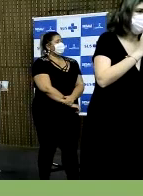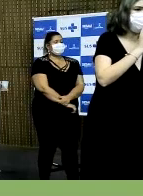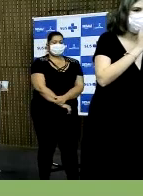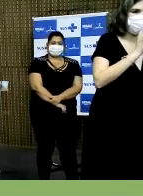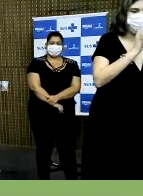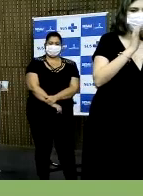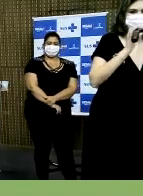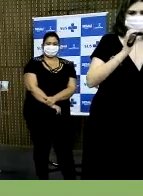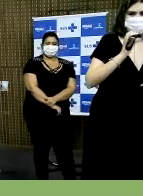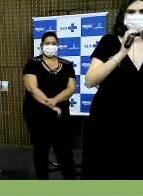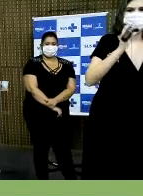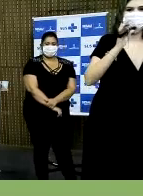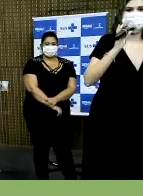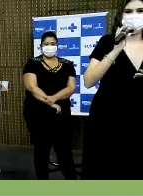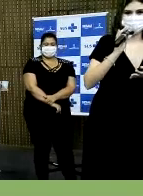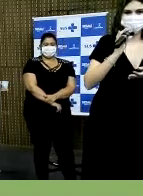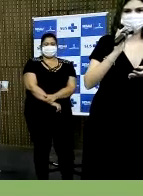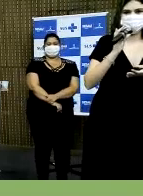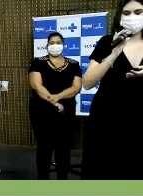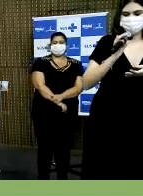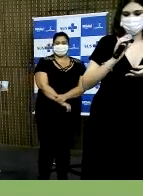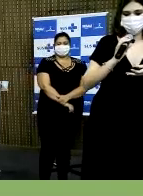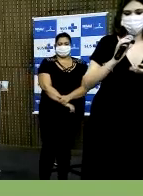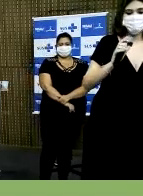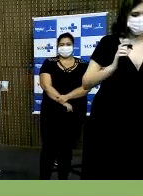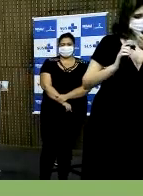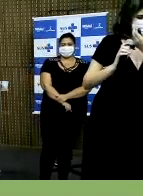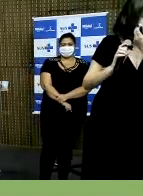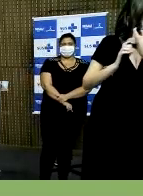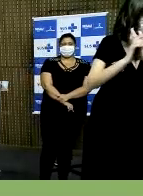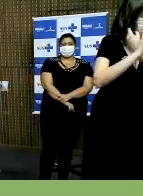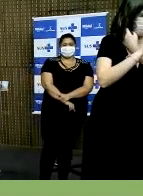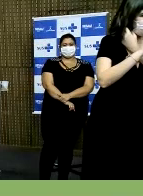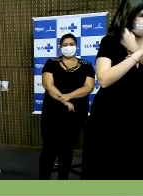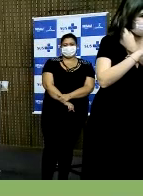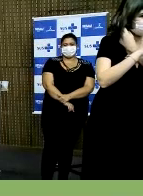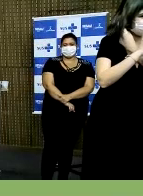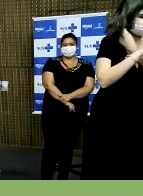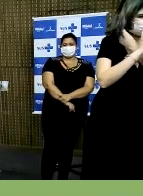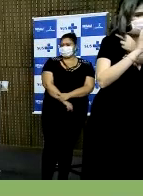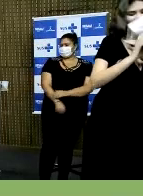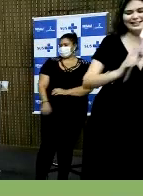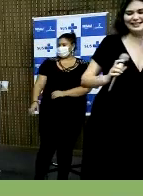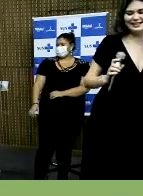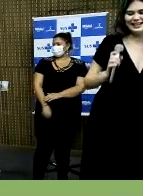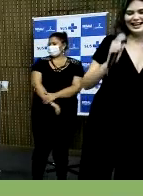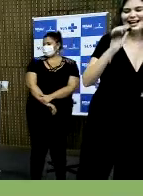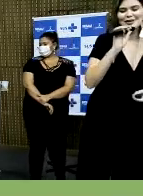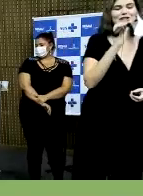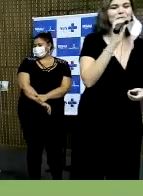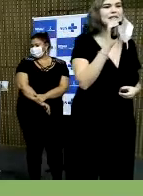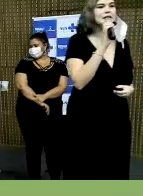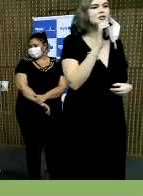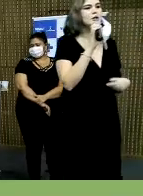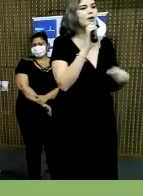exclusivo para a área dos contaminados, dos sintomáticos respiratórios. Peço licença, vou tirar a máscara.